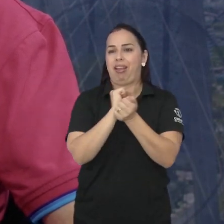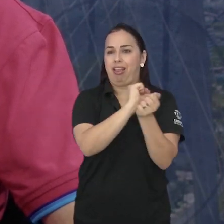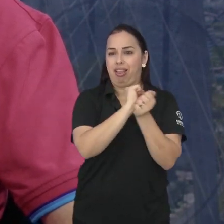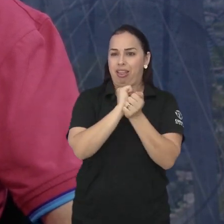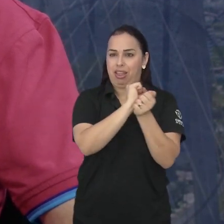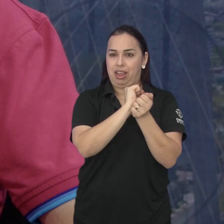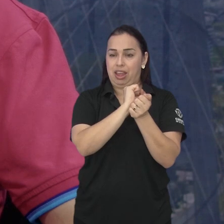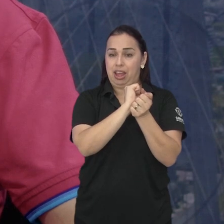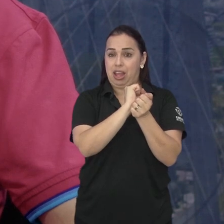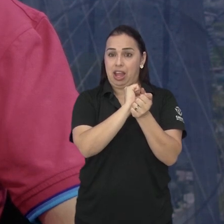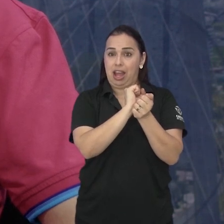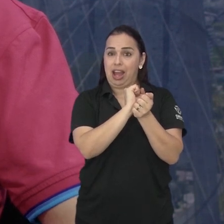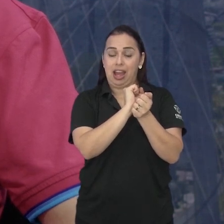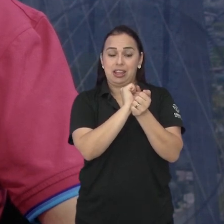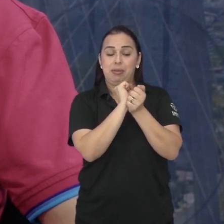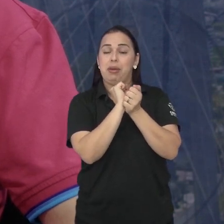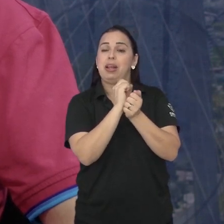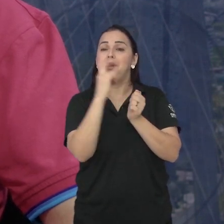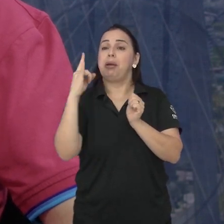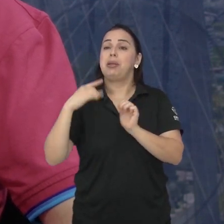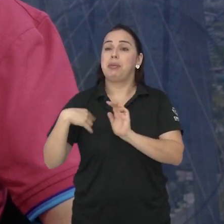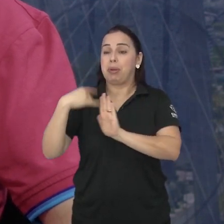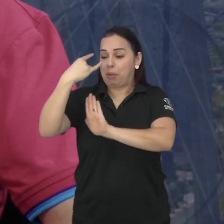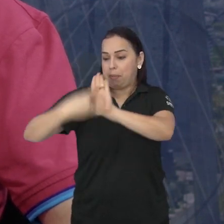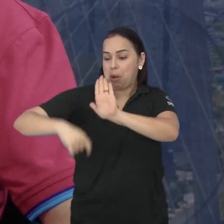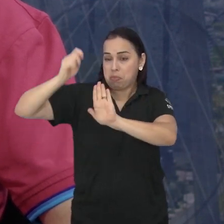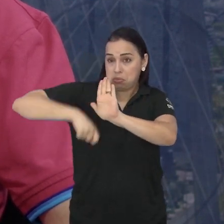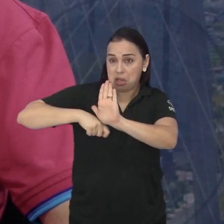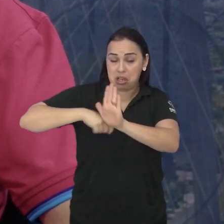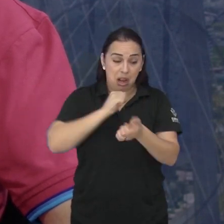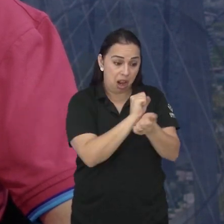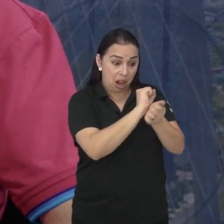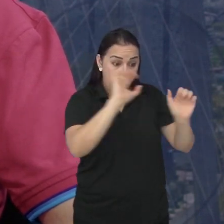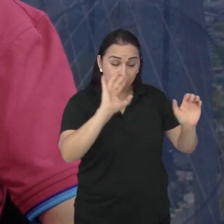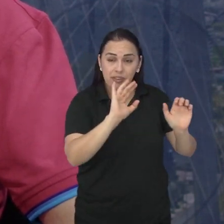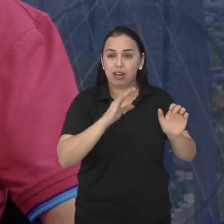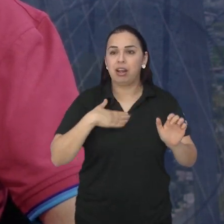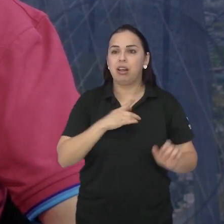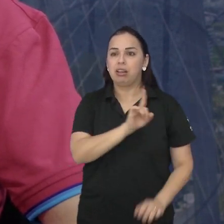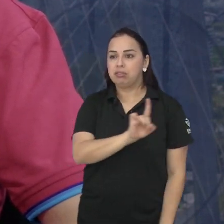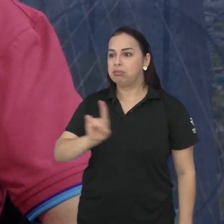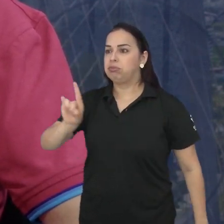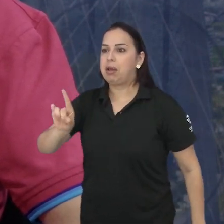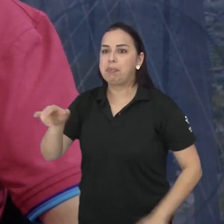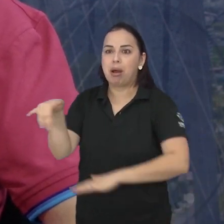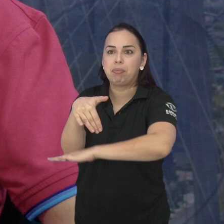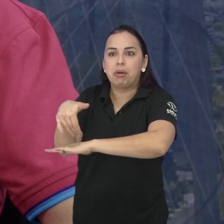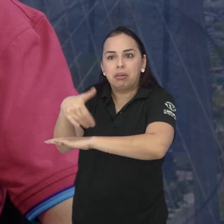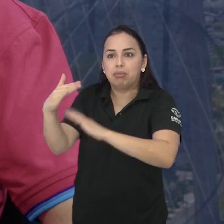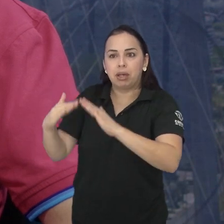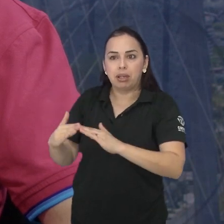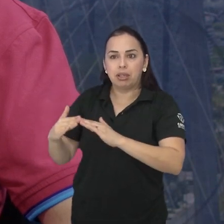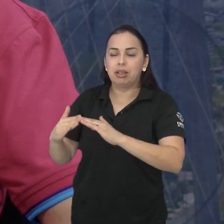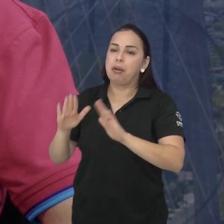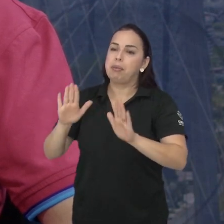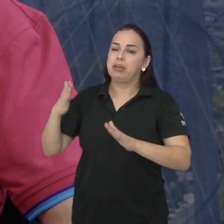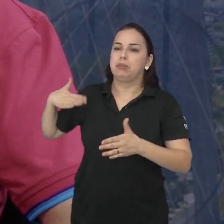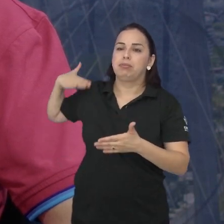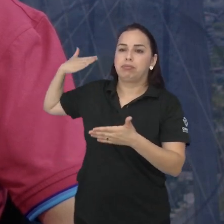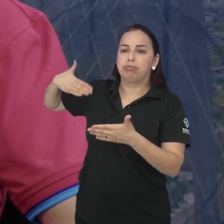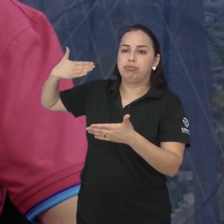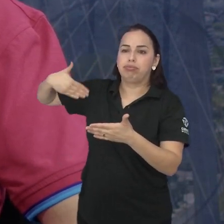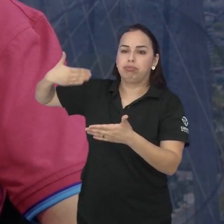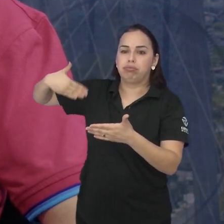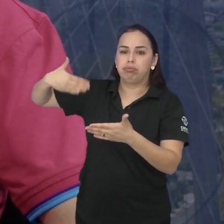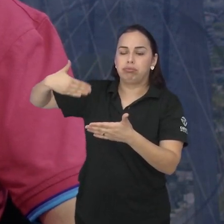escravagista que deixa de usar dessa mão de obra e descarta essa mão de obra para a rua. E isso vai se repetindo ao longo da própria história do